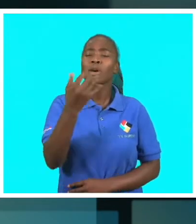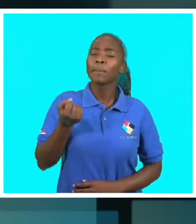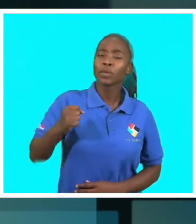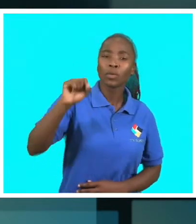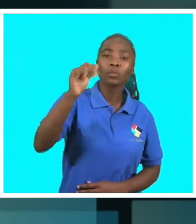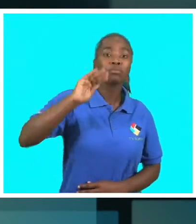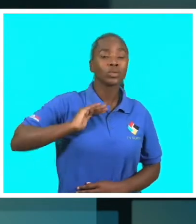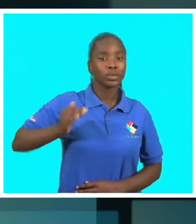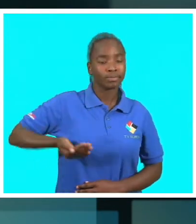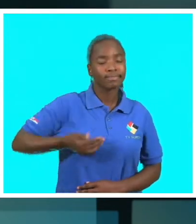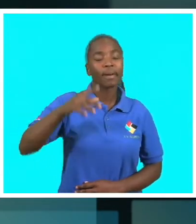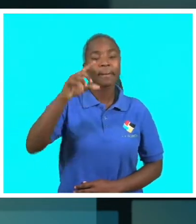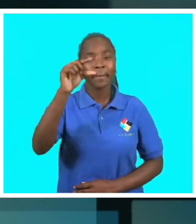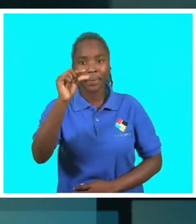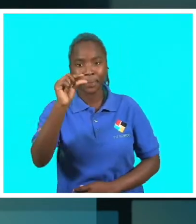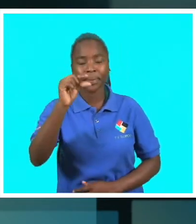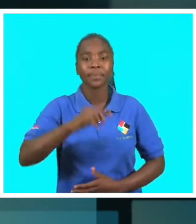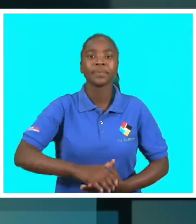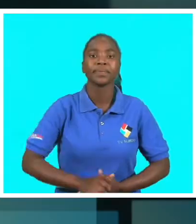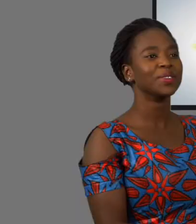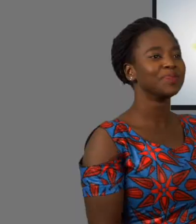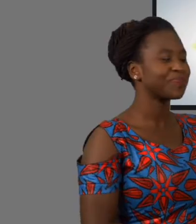15 mil são mulheres.